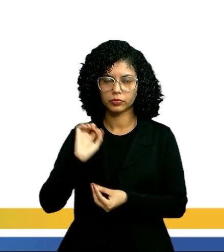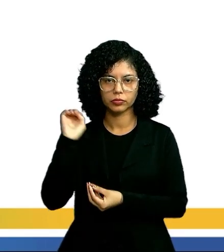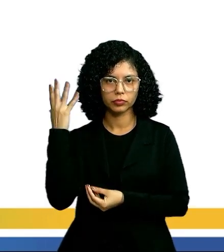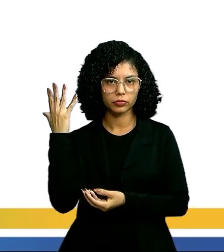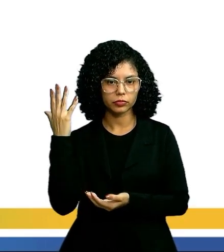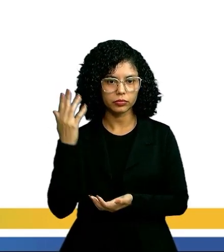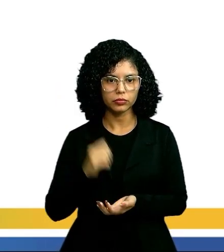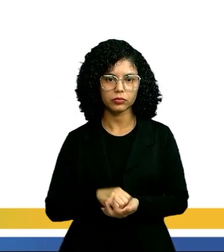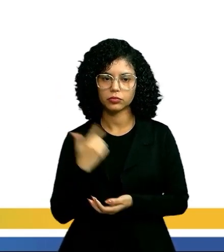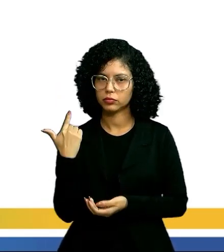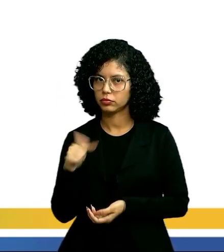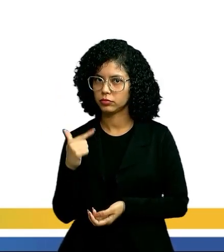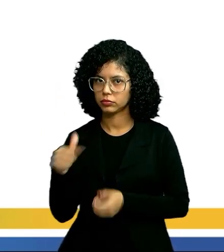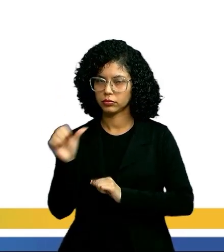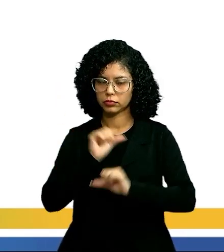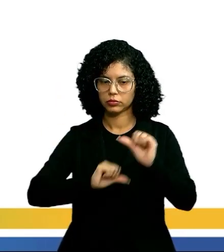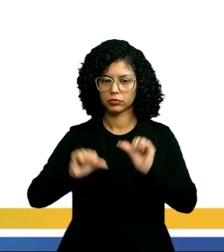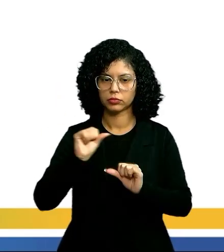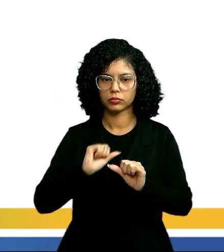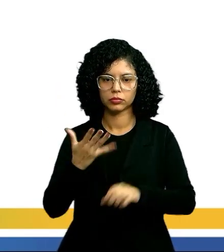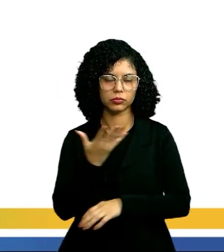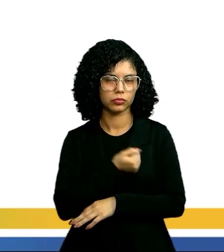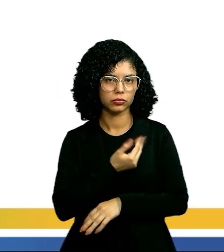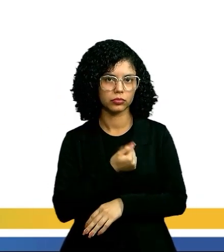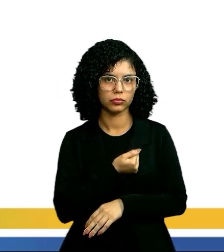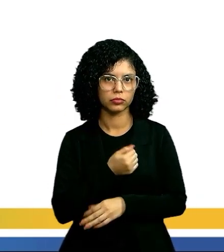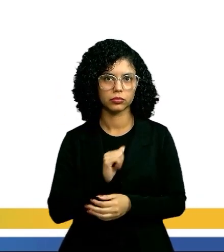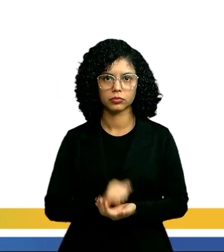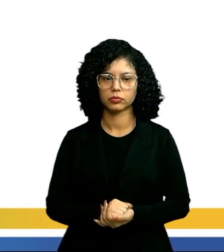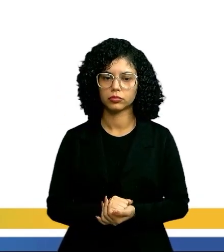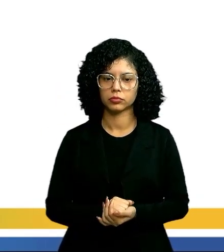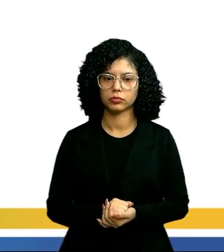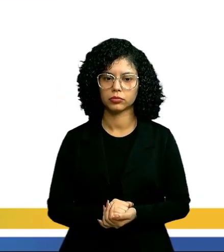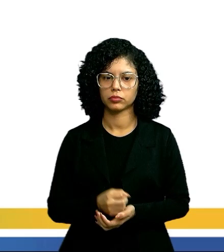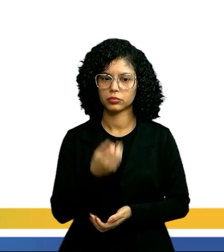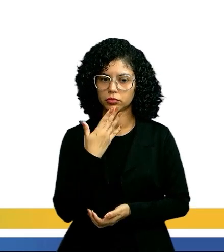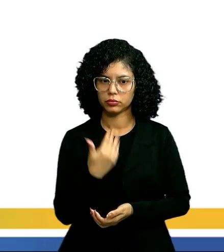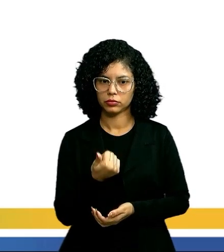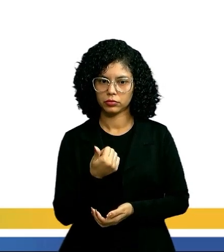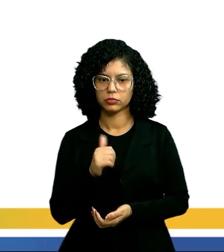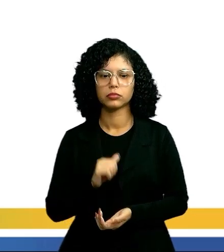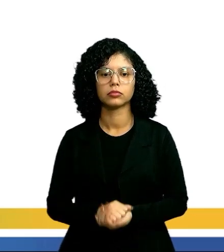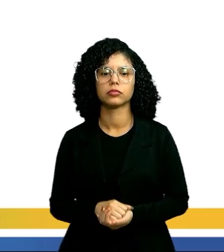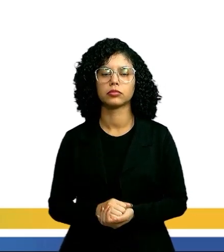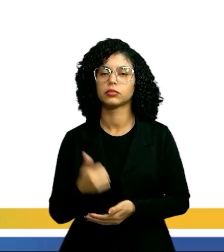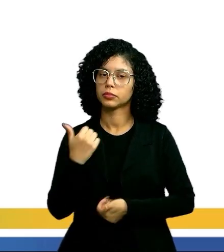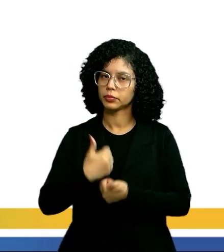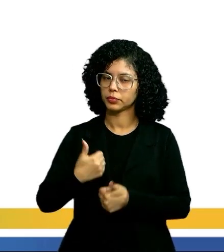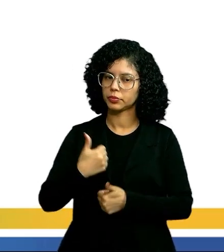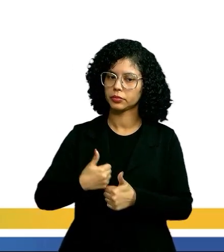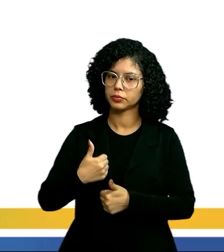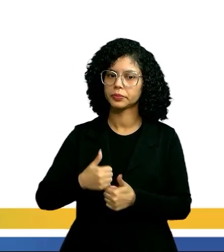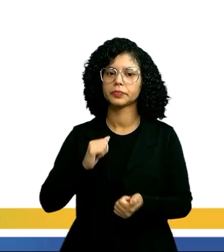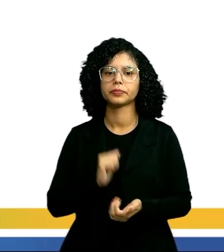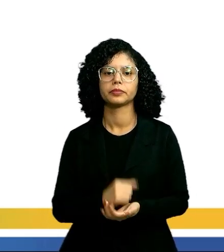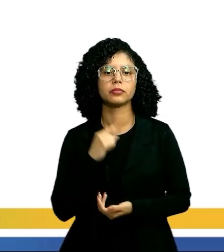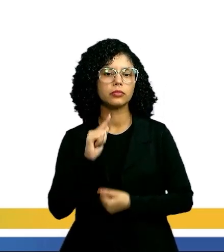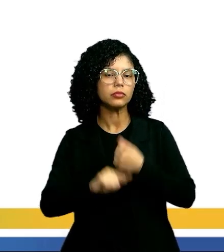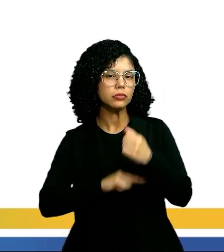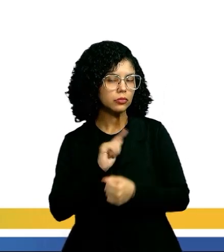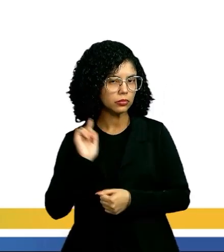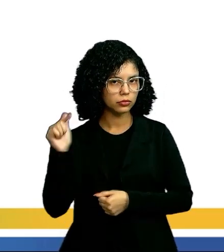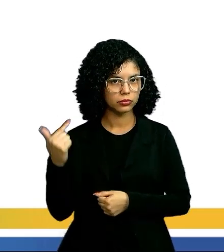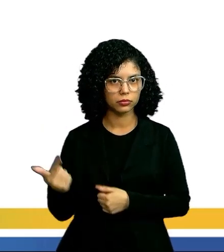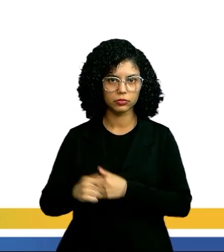acontecer. Então, não tem alteração quanto ao número de carbonos. Tranquilo? Só houve uma substituição de um átomo